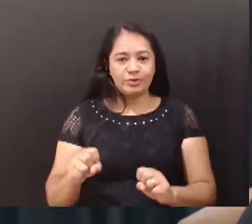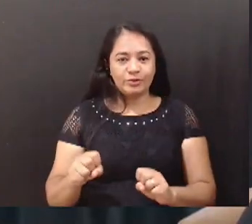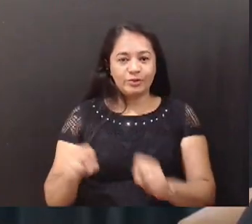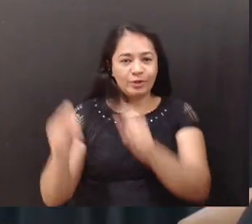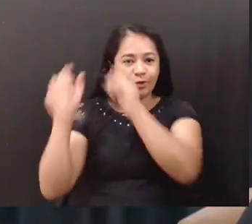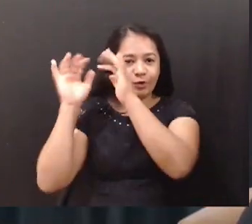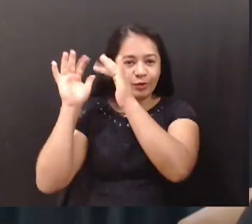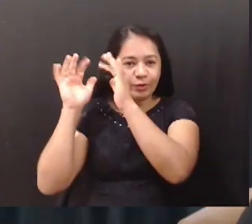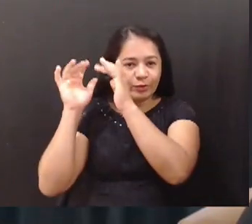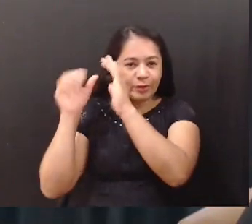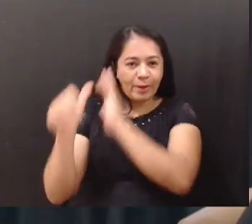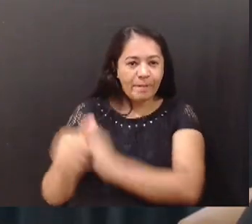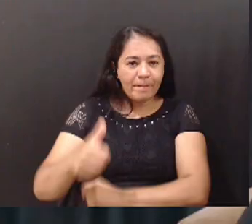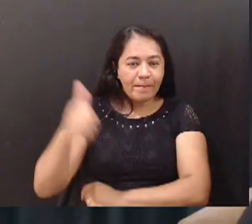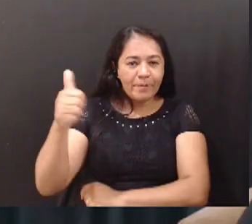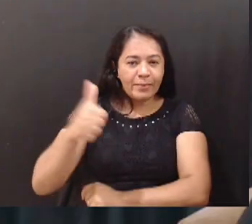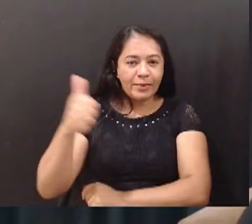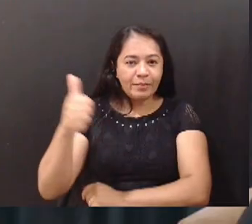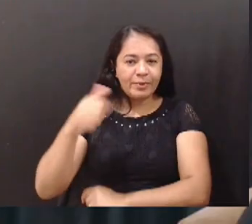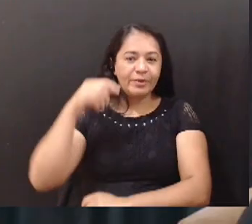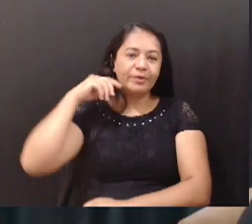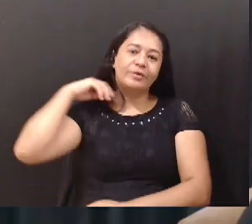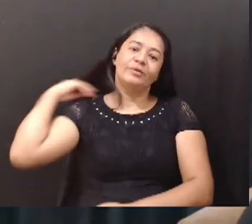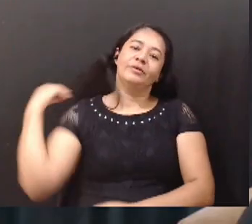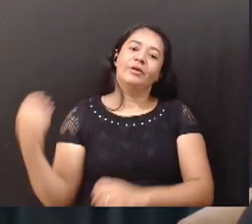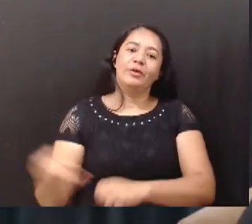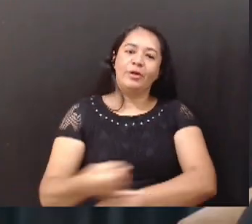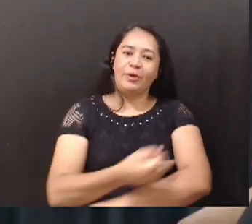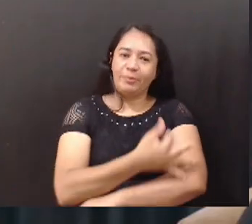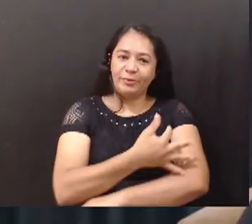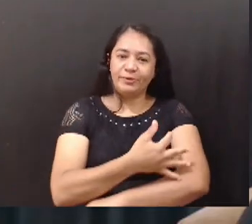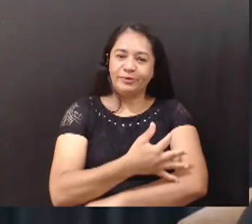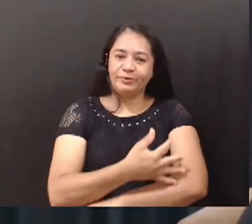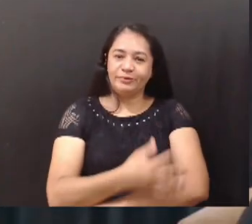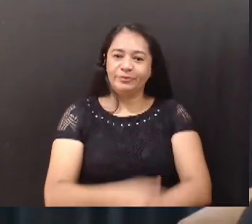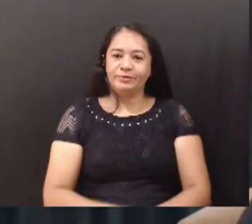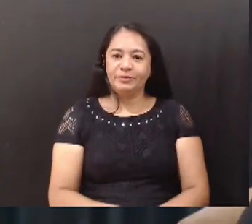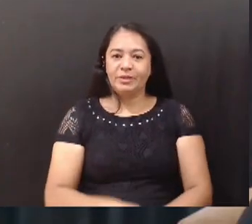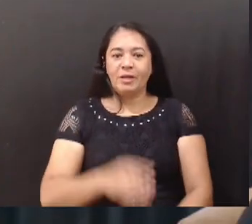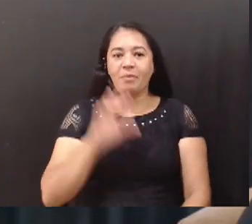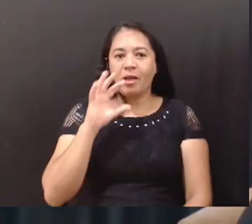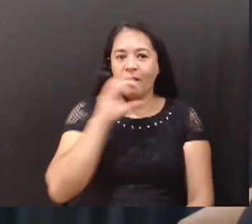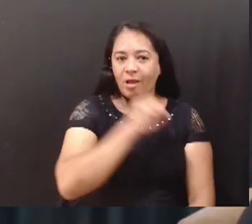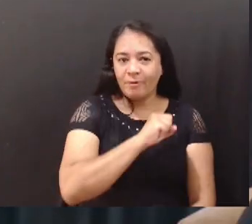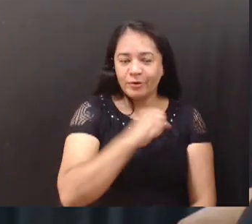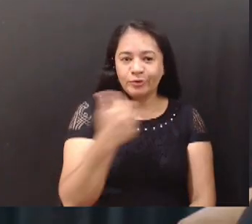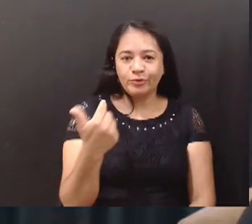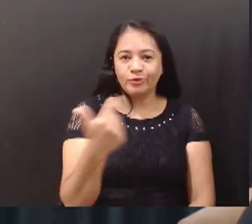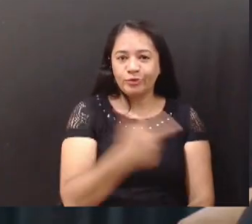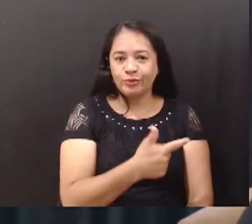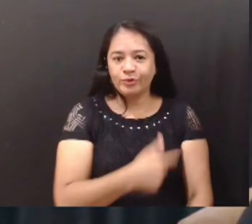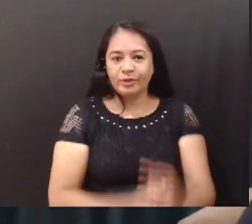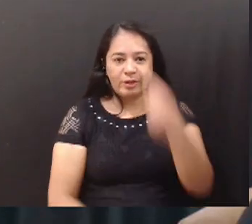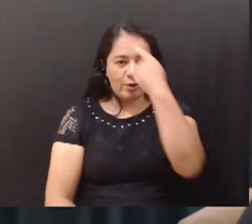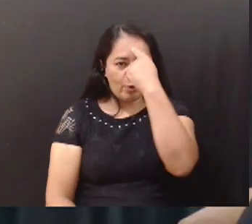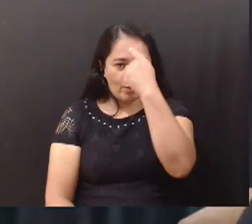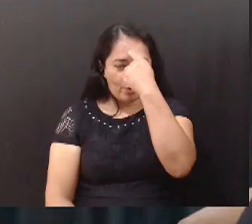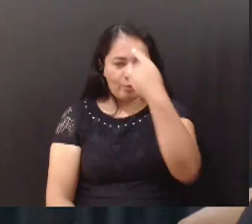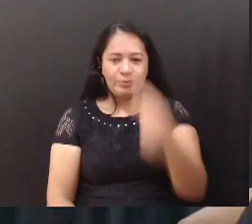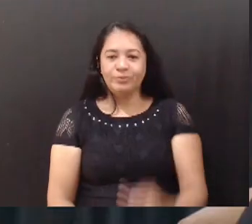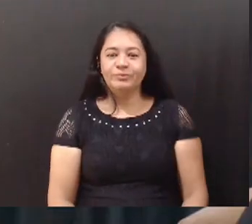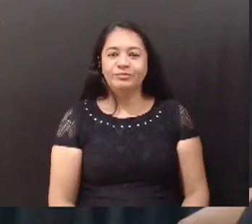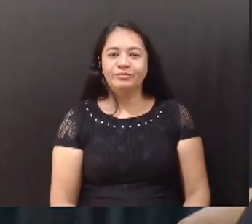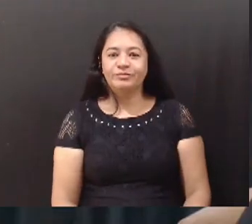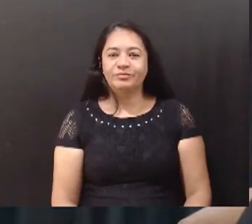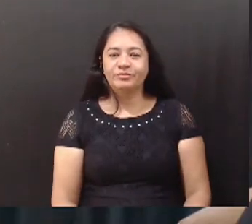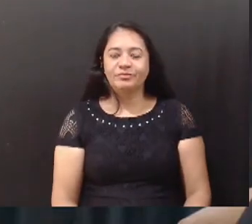que se costuma dizer que é o cérebro emocional, ele é muito mais rápido do que o nosso lobo frontal, que é